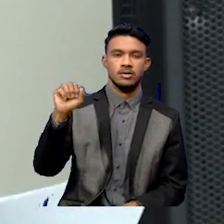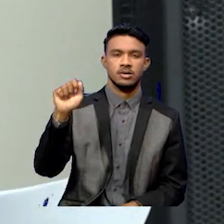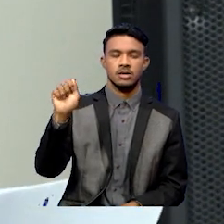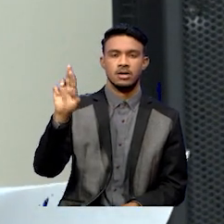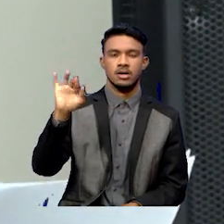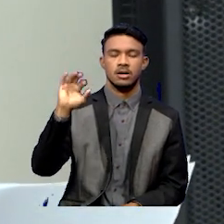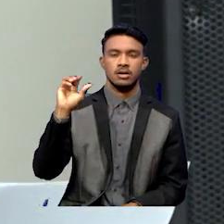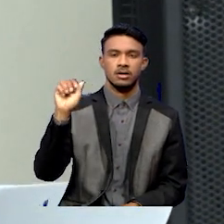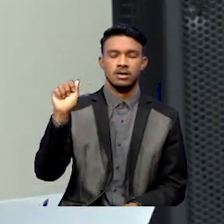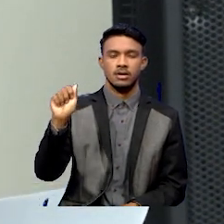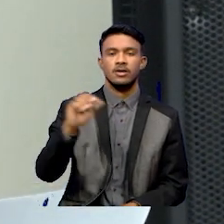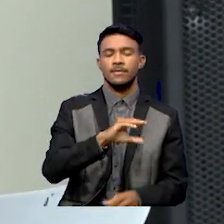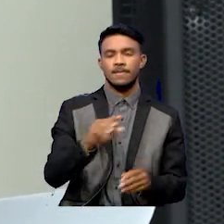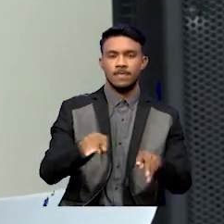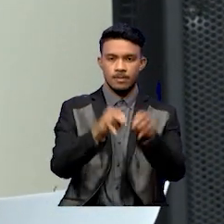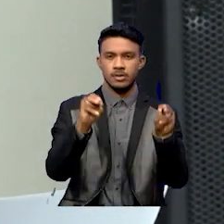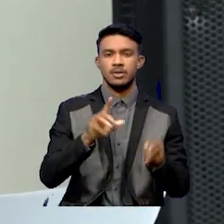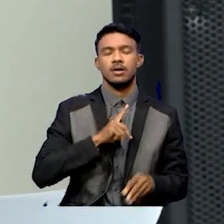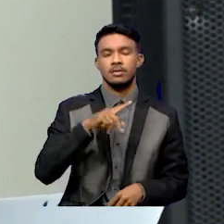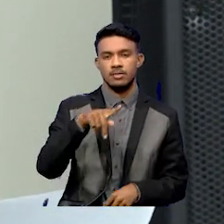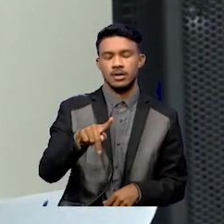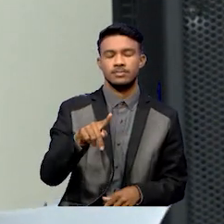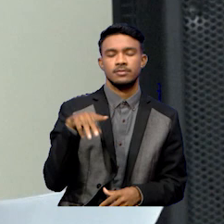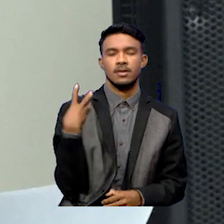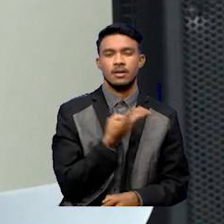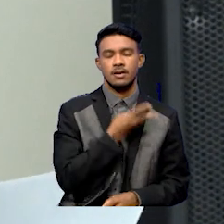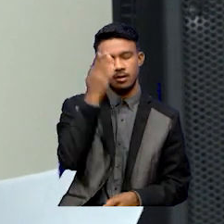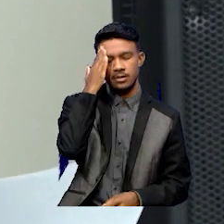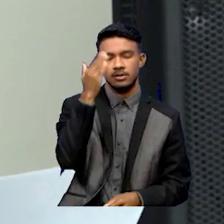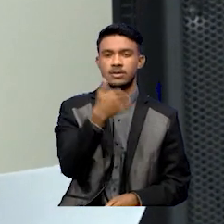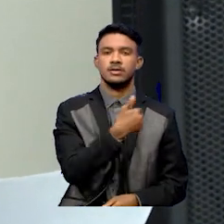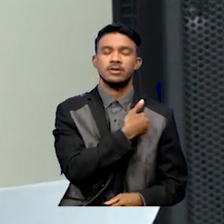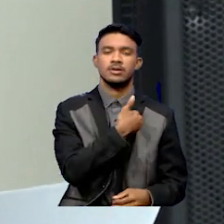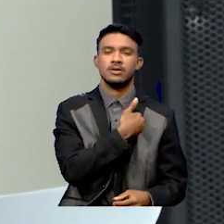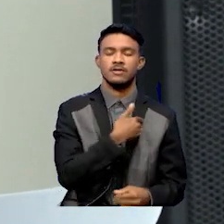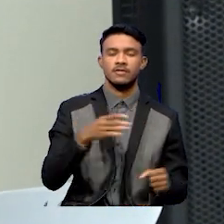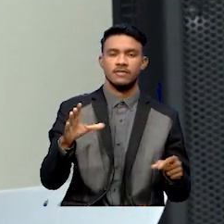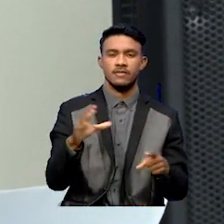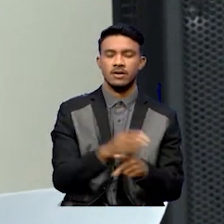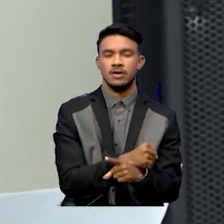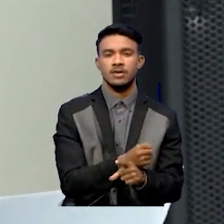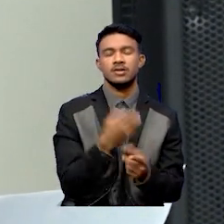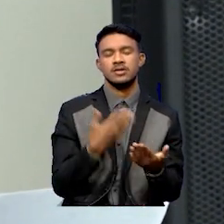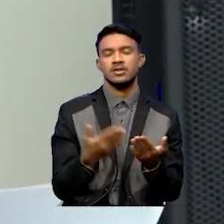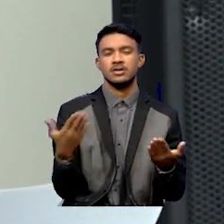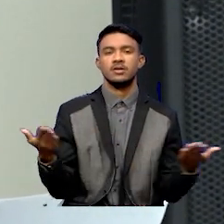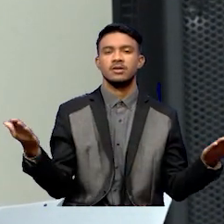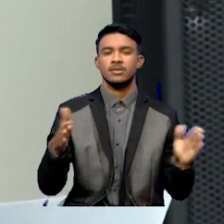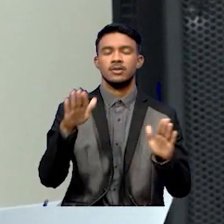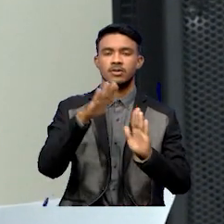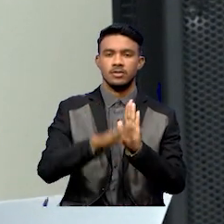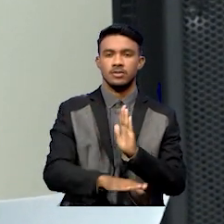Lauteng, município Lauteng. E do hotel é cata falta de infraestrutura, não tem adequado para a